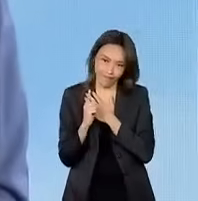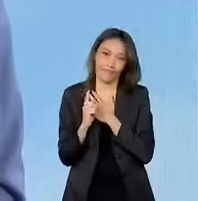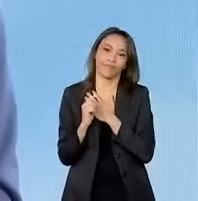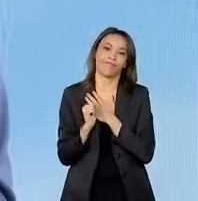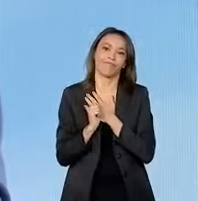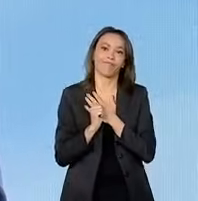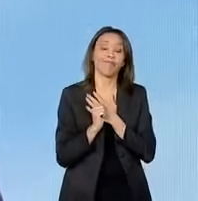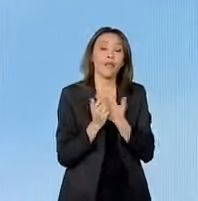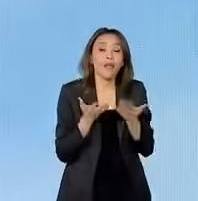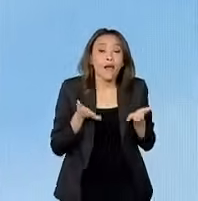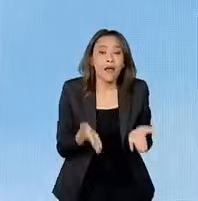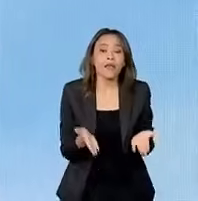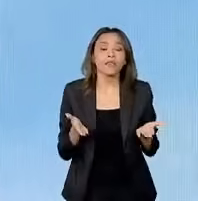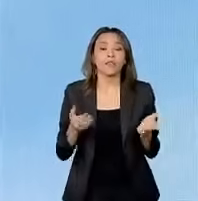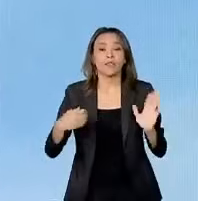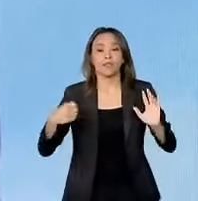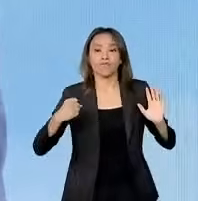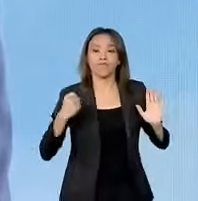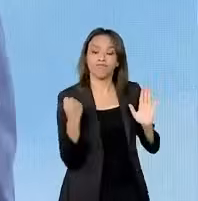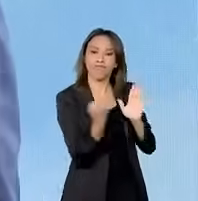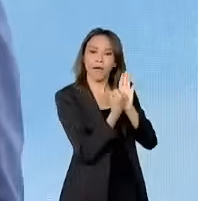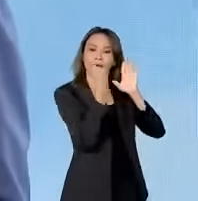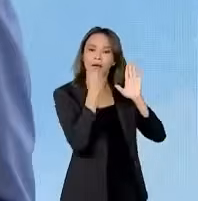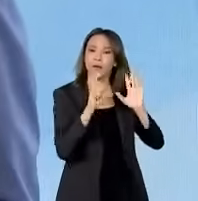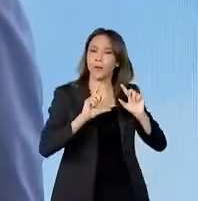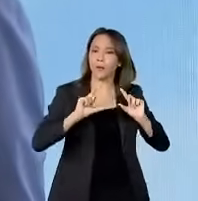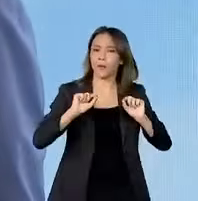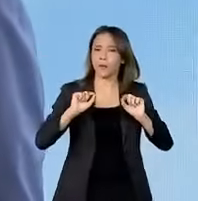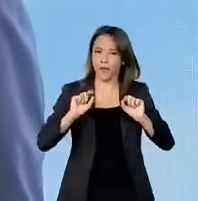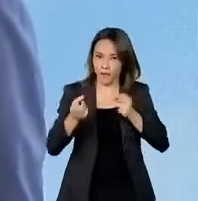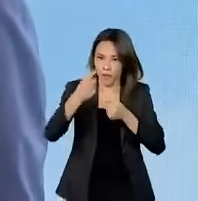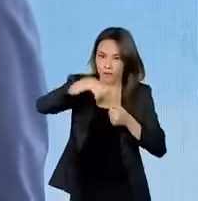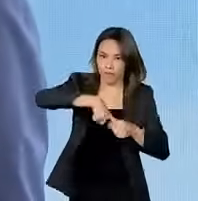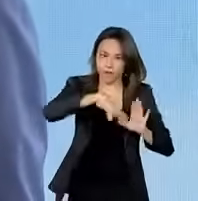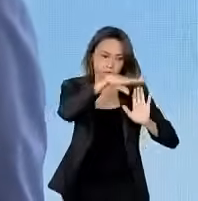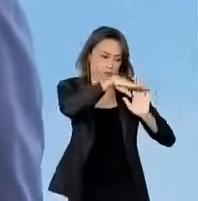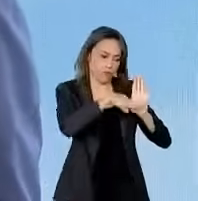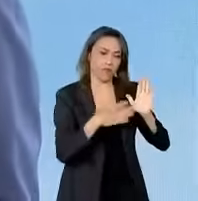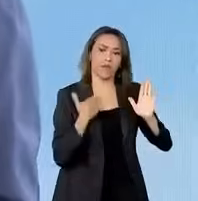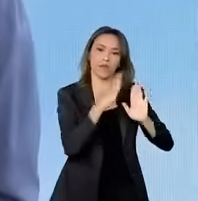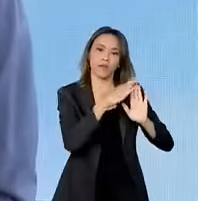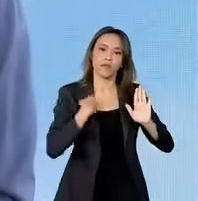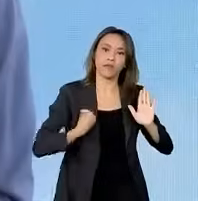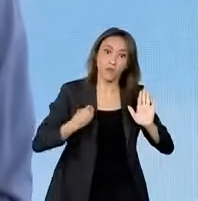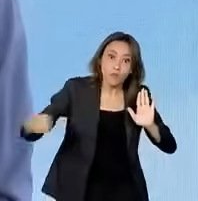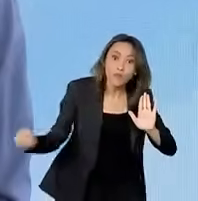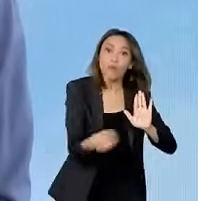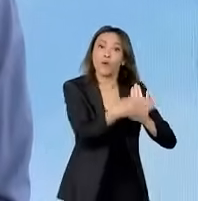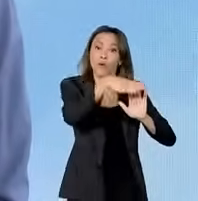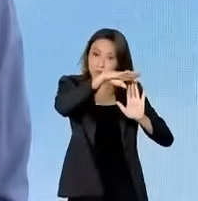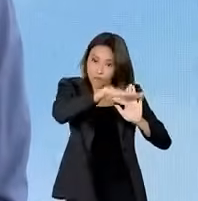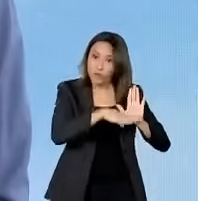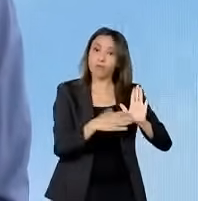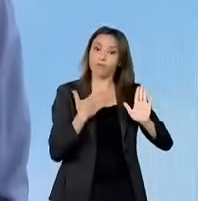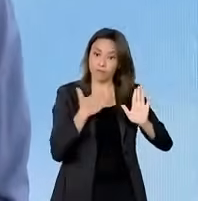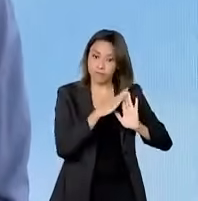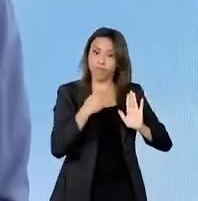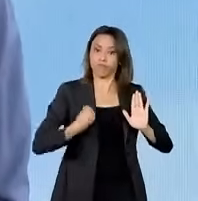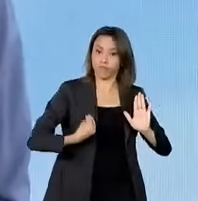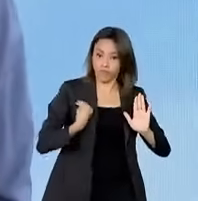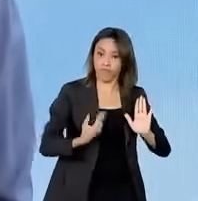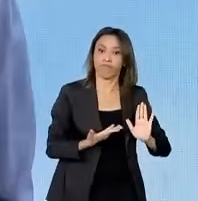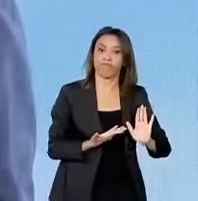Aqui hoje marca também a retomada do Minha Casa Minha Vida, do novo Minha Casa Minha Vida